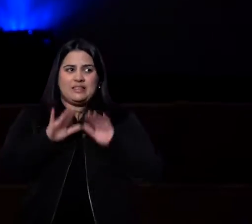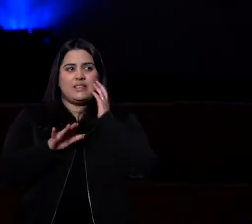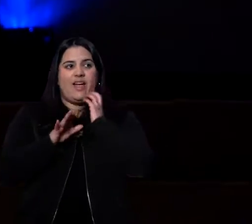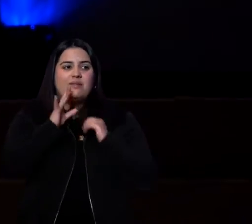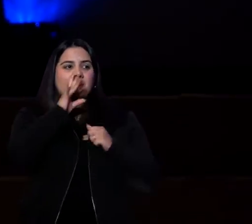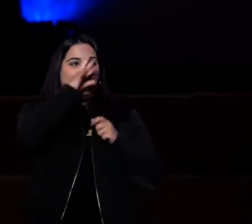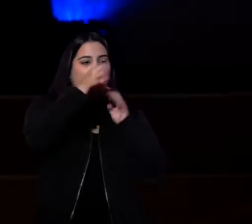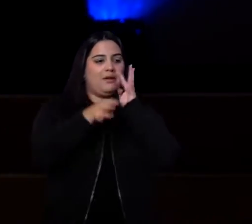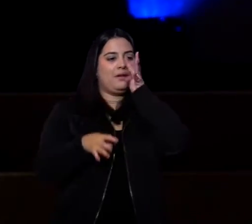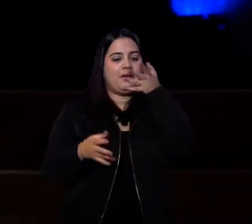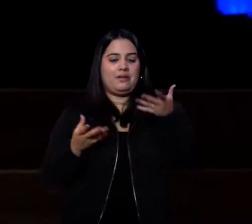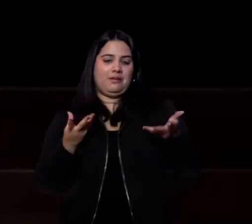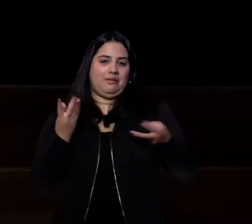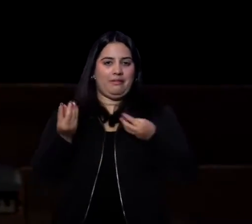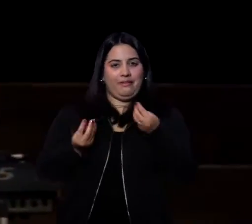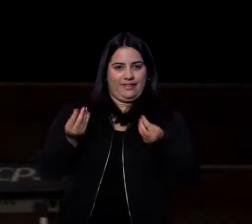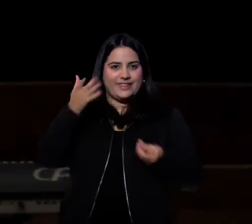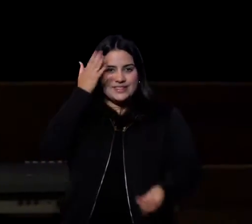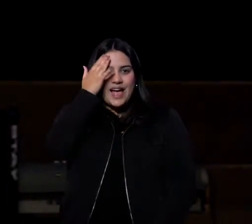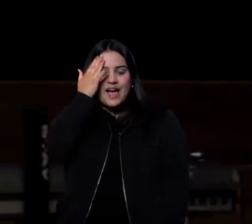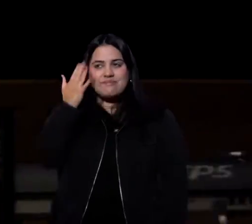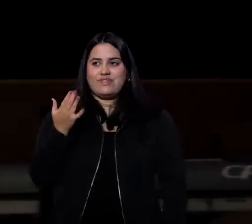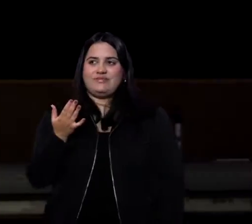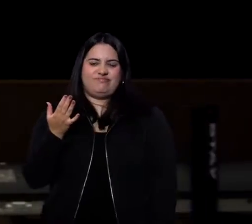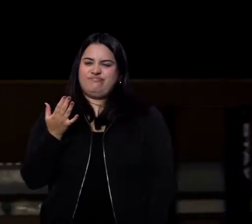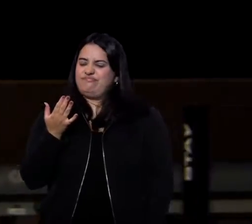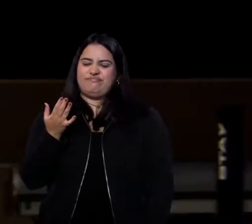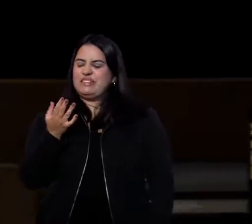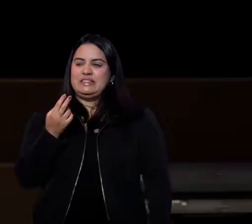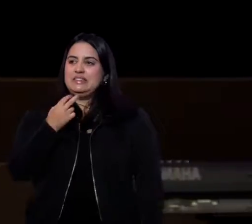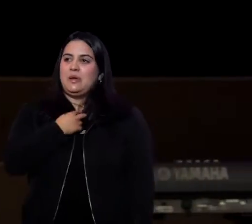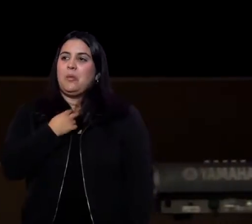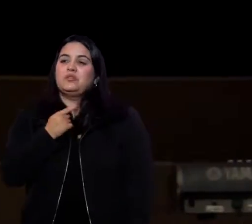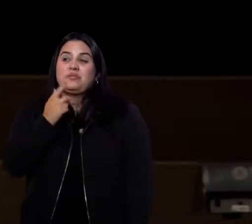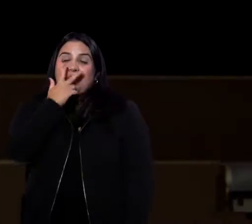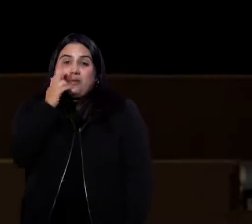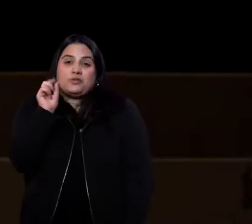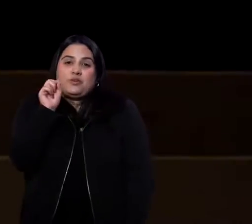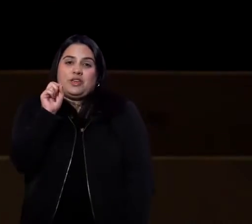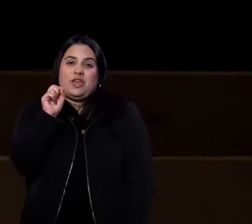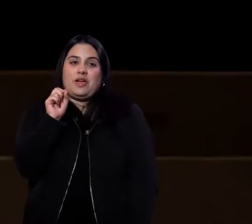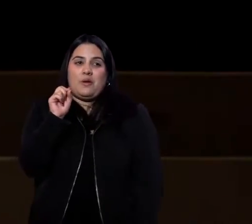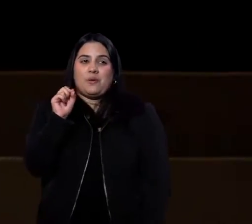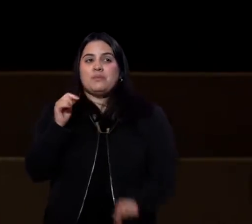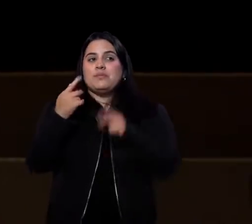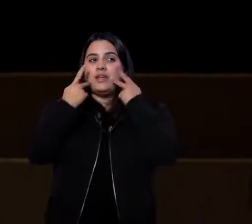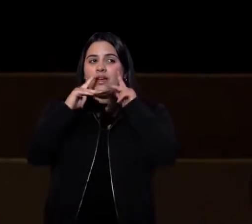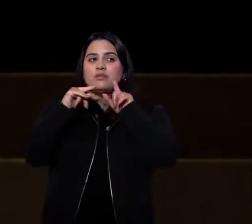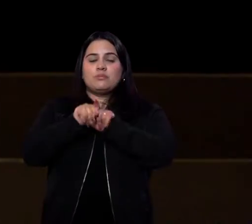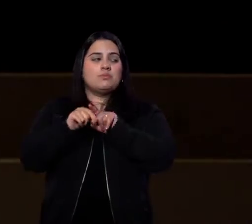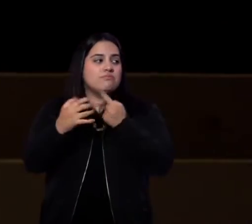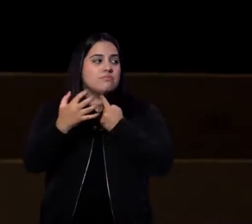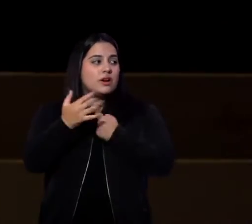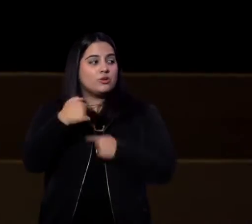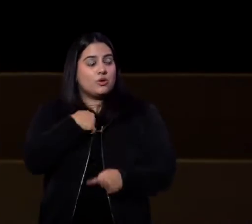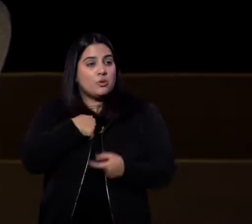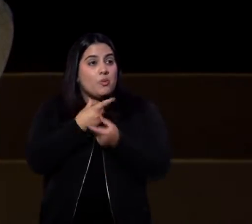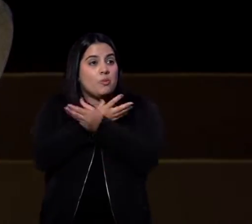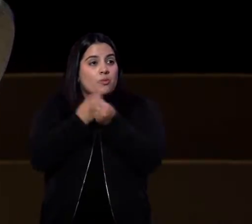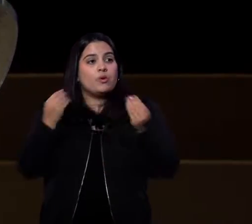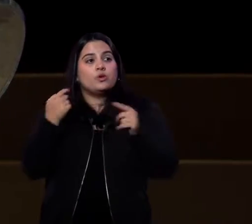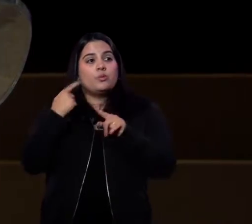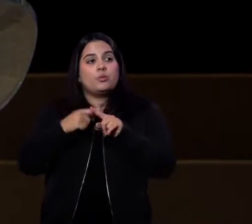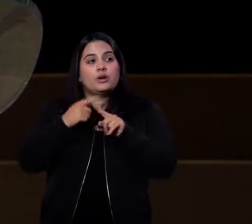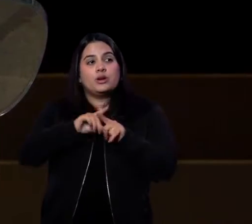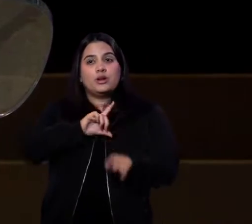acusando, assim, ou deixando o inimigo nos acusar. E eu acho que foi uma mensagem que também me impactou bastante, assim, porque Deus me lembrou, ei,